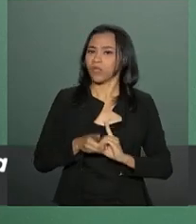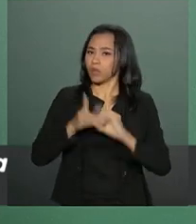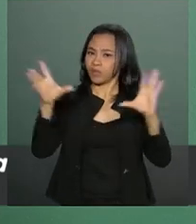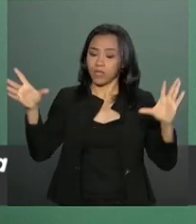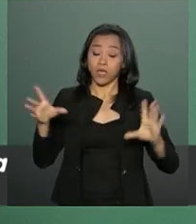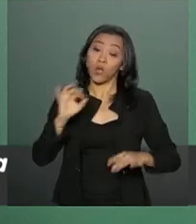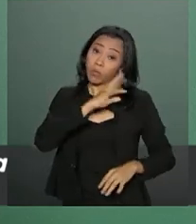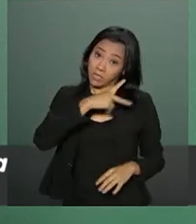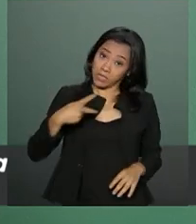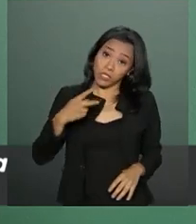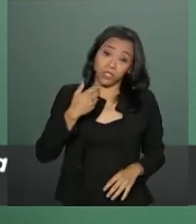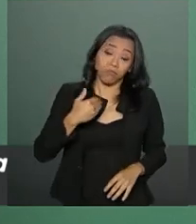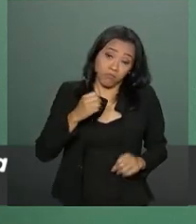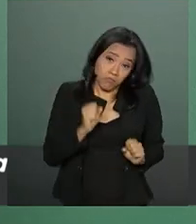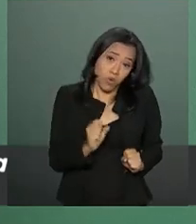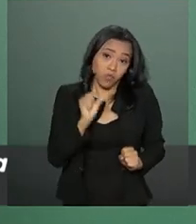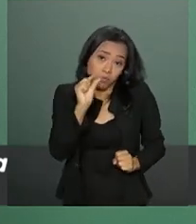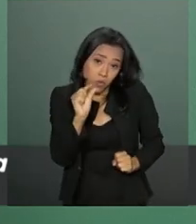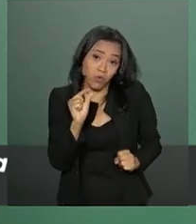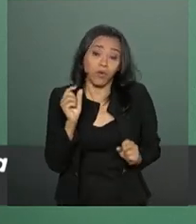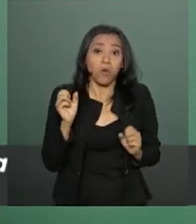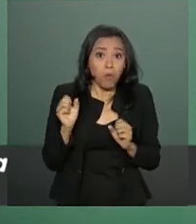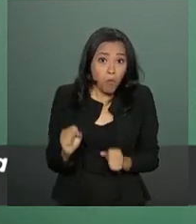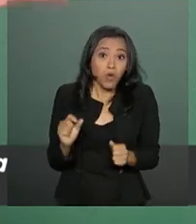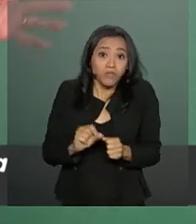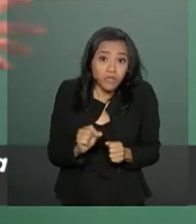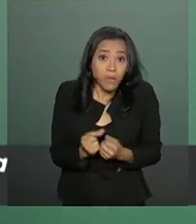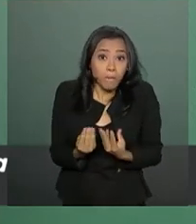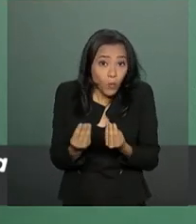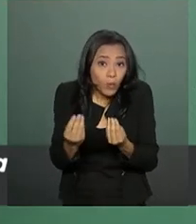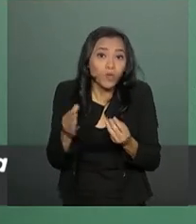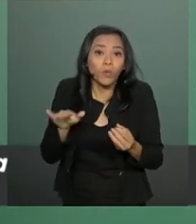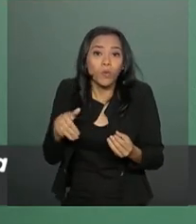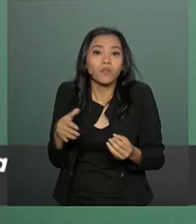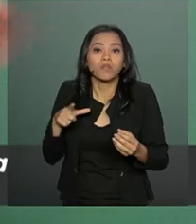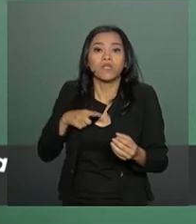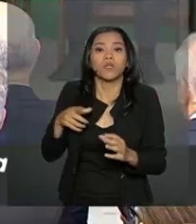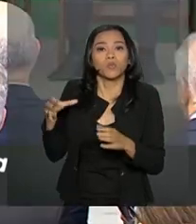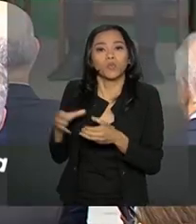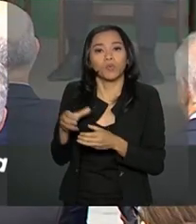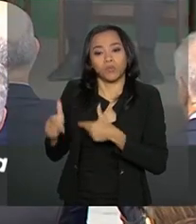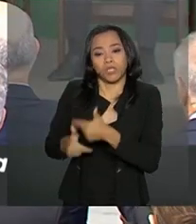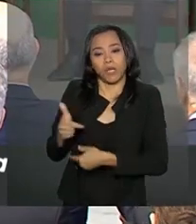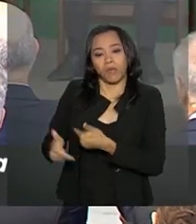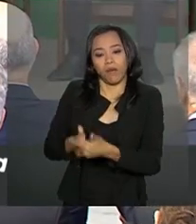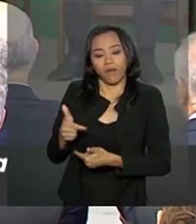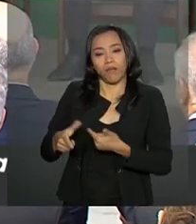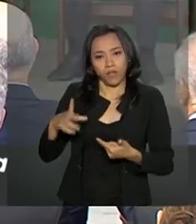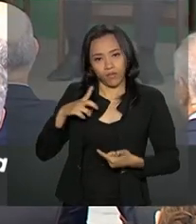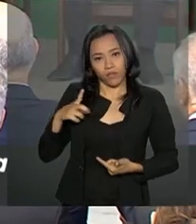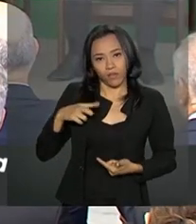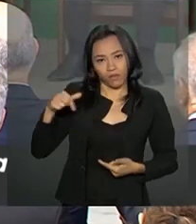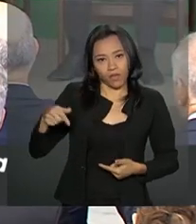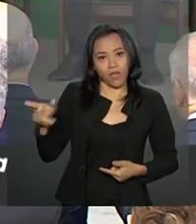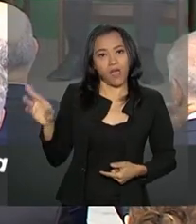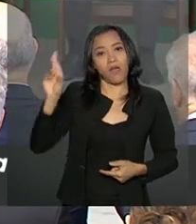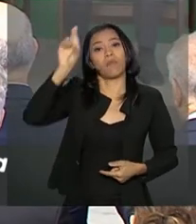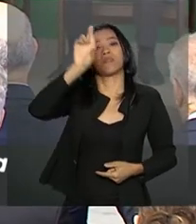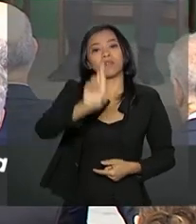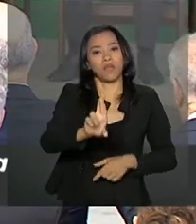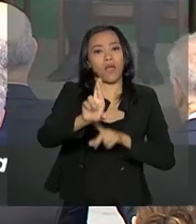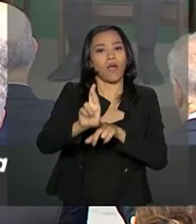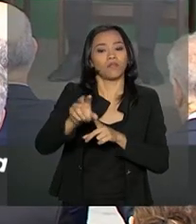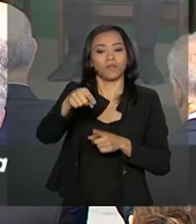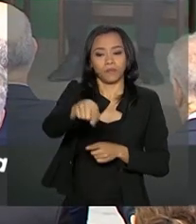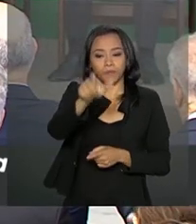pouco ele pode fazer muito quando tenho uma equipe valorosa como esta e aqui representada pelo moreira franco